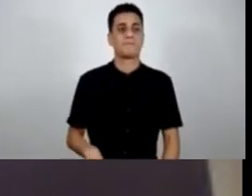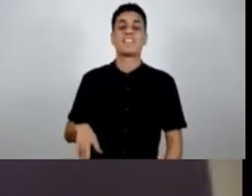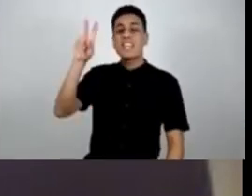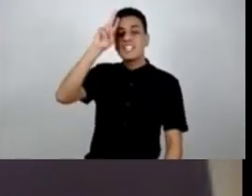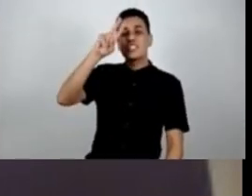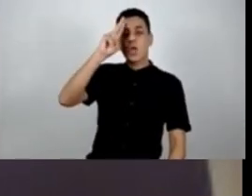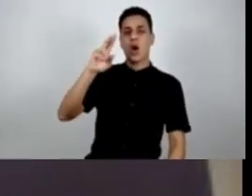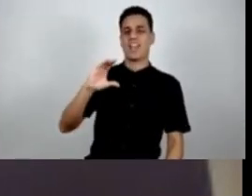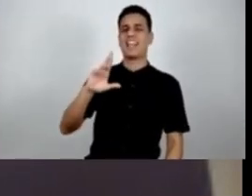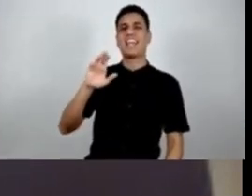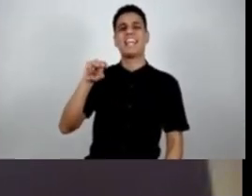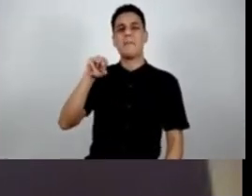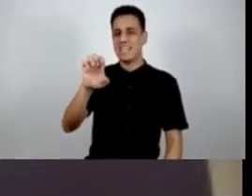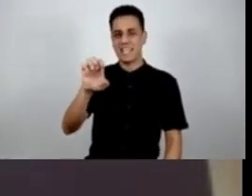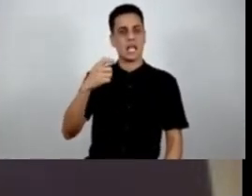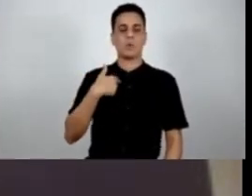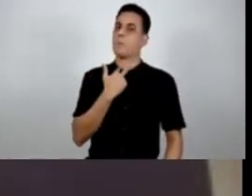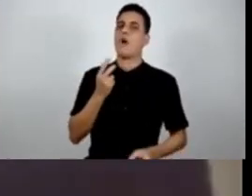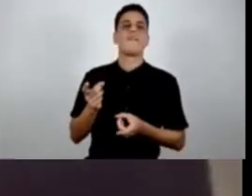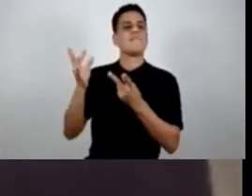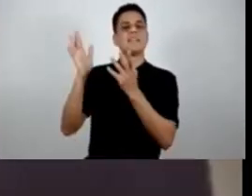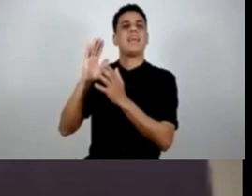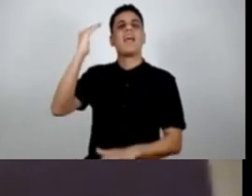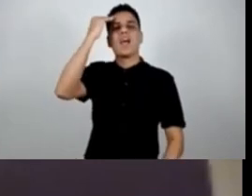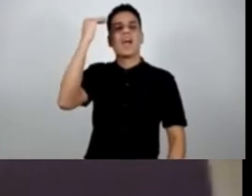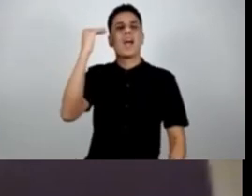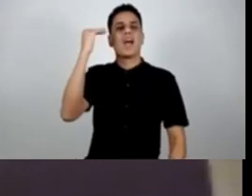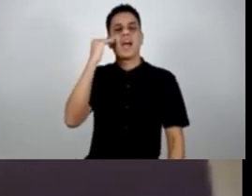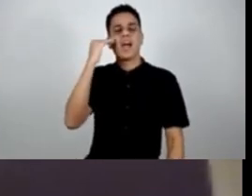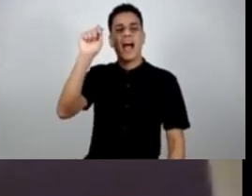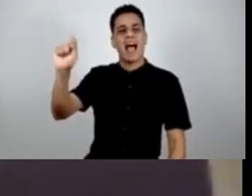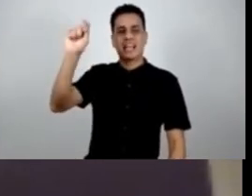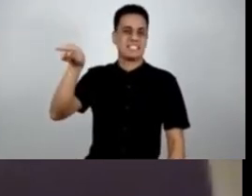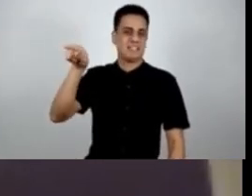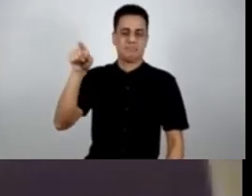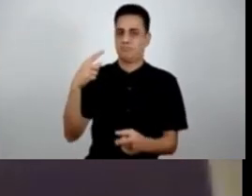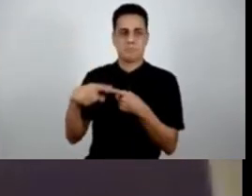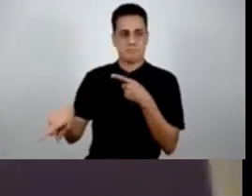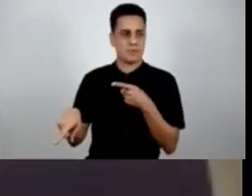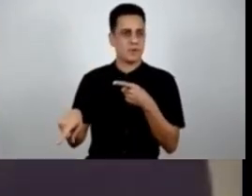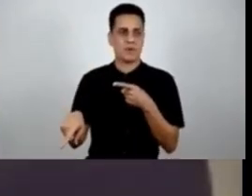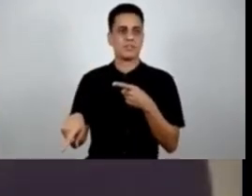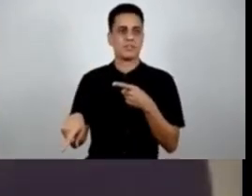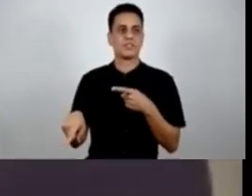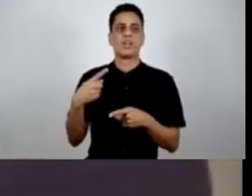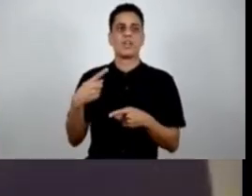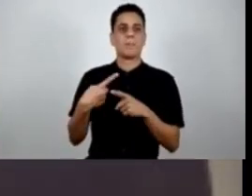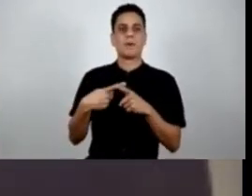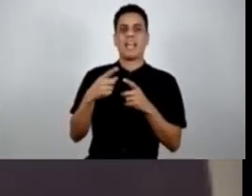posso vender na Coreia do Sul, os países de asiáticos, porque histórias de crime do Brasil não são atrativas.